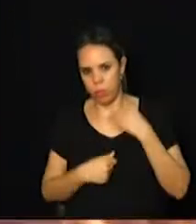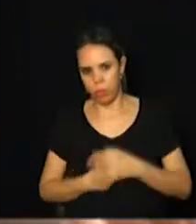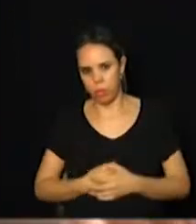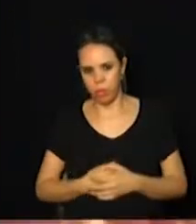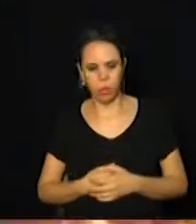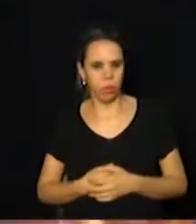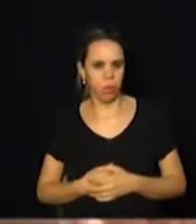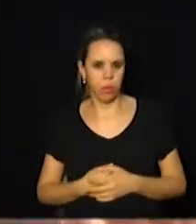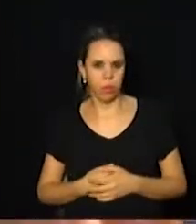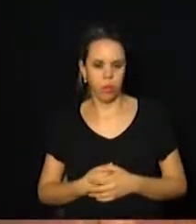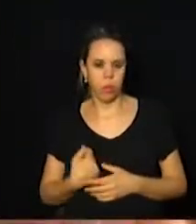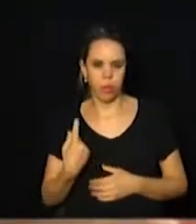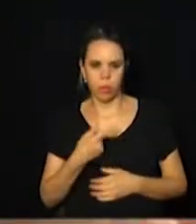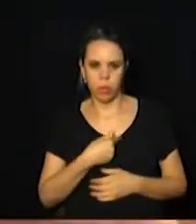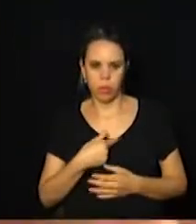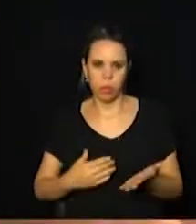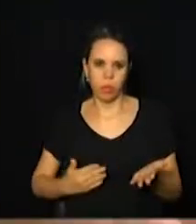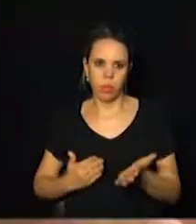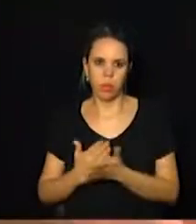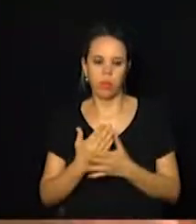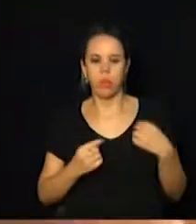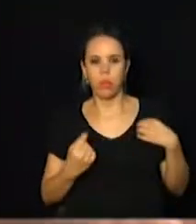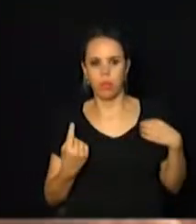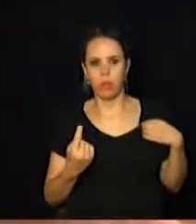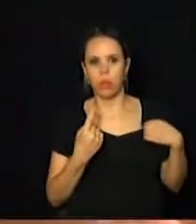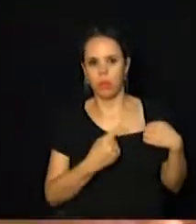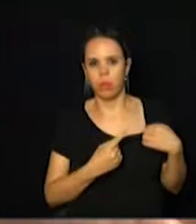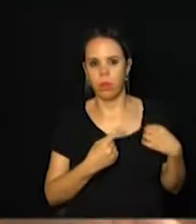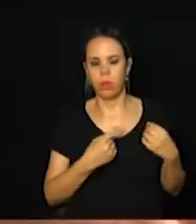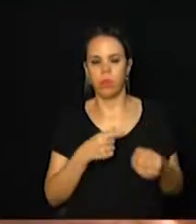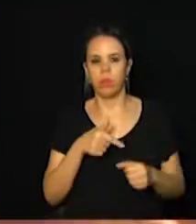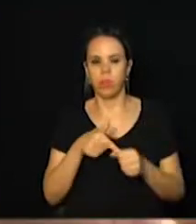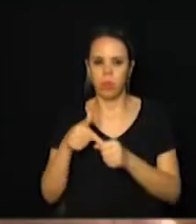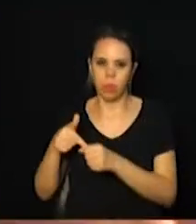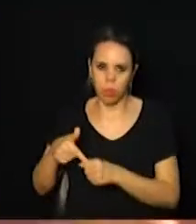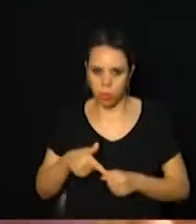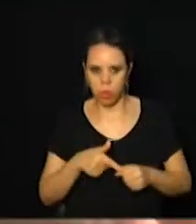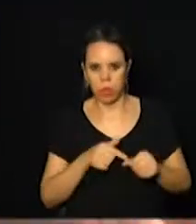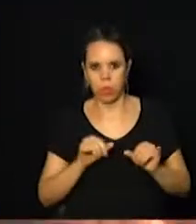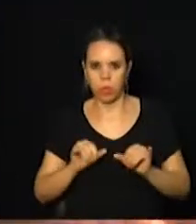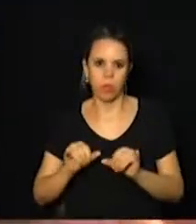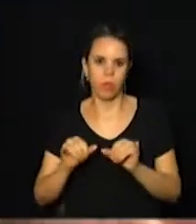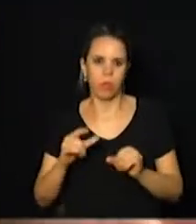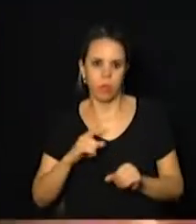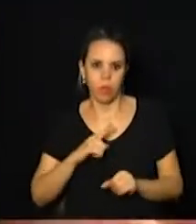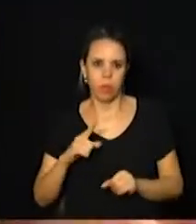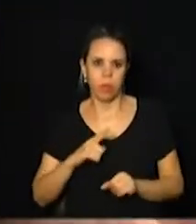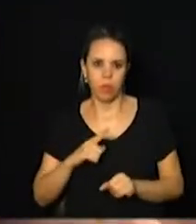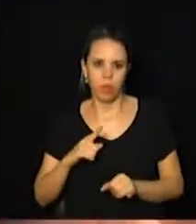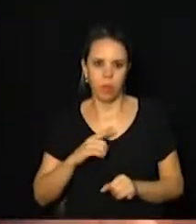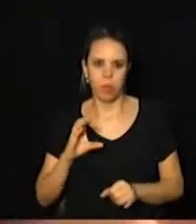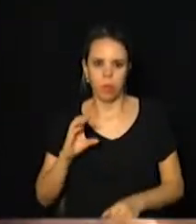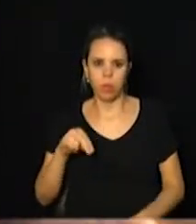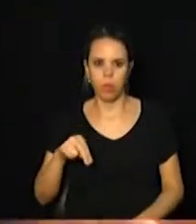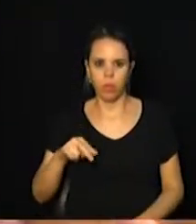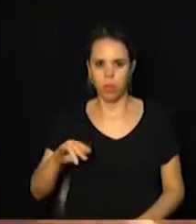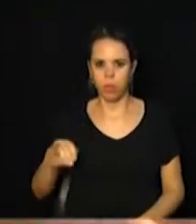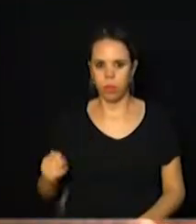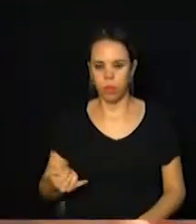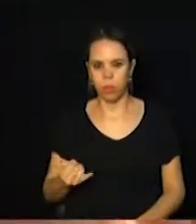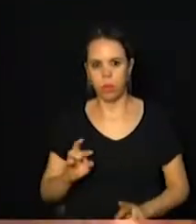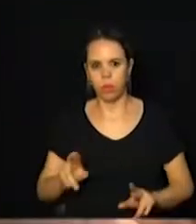e nós aprovamos que cada posto em hipermercado e supermercado tivesse um CNPJ